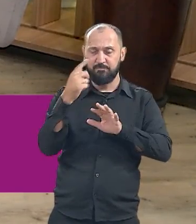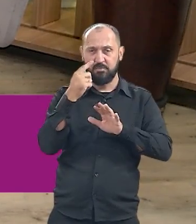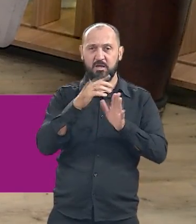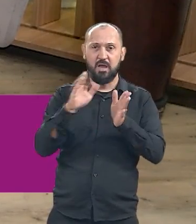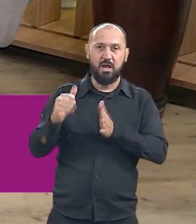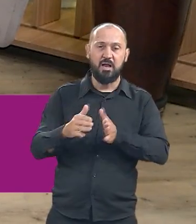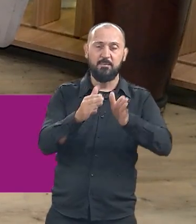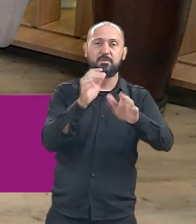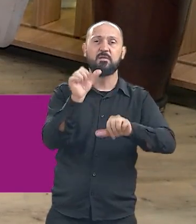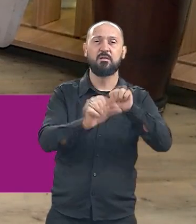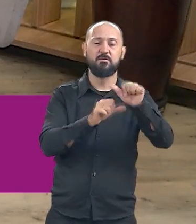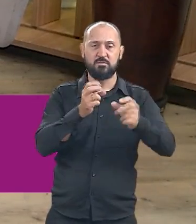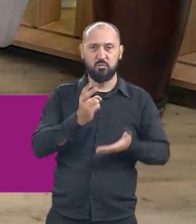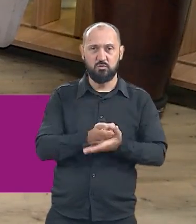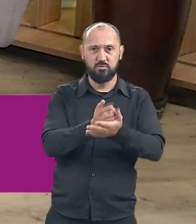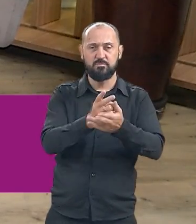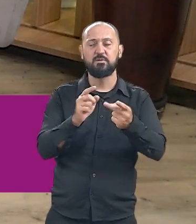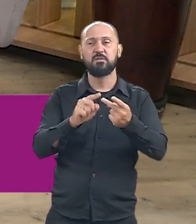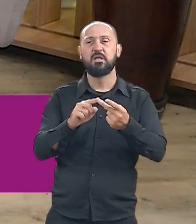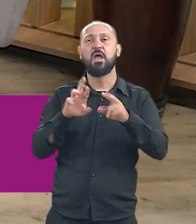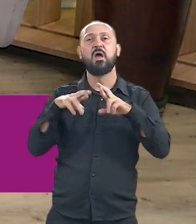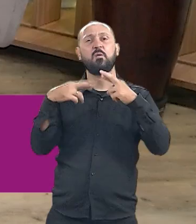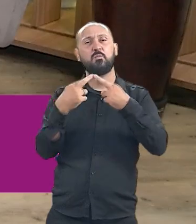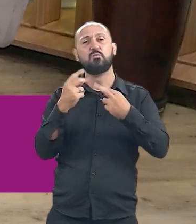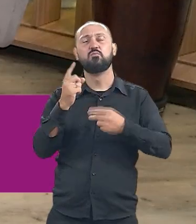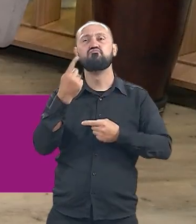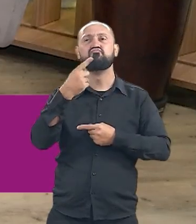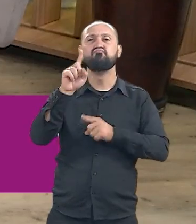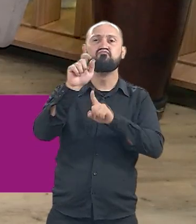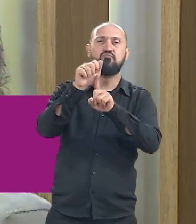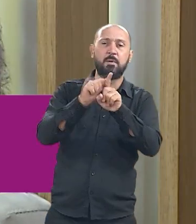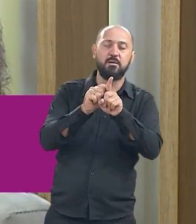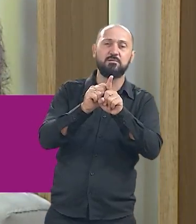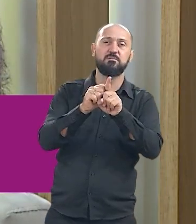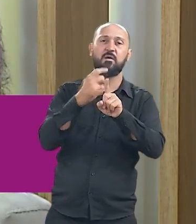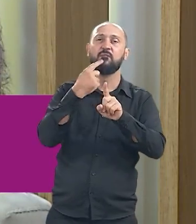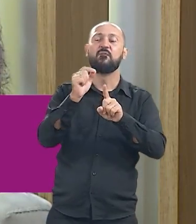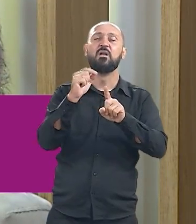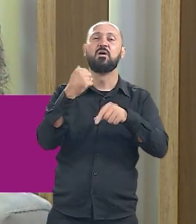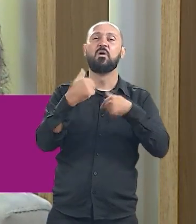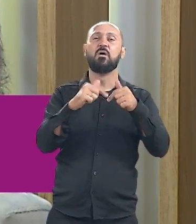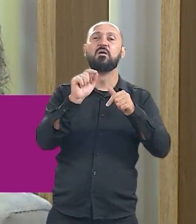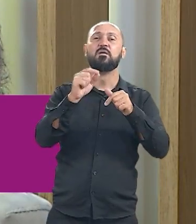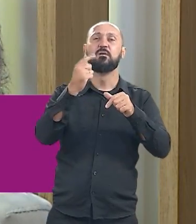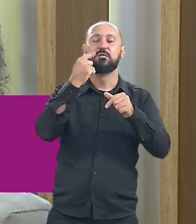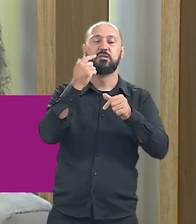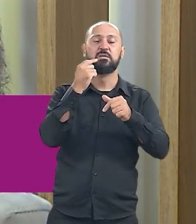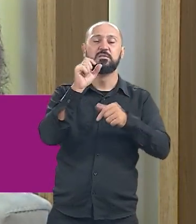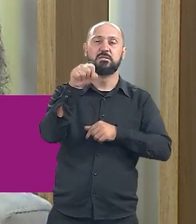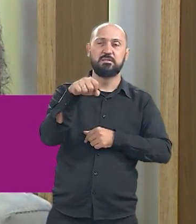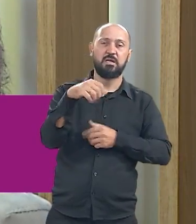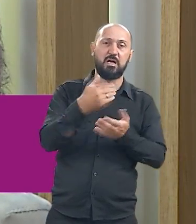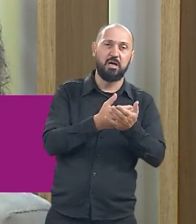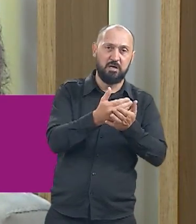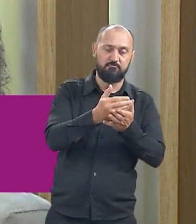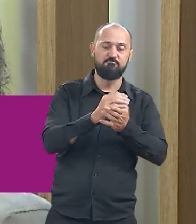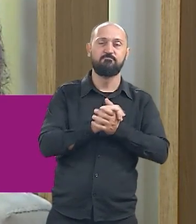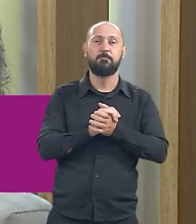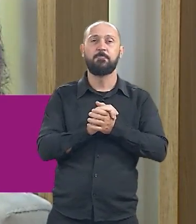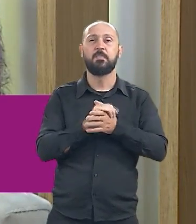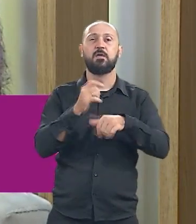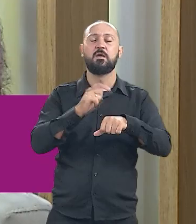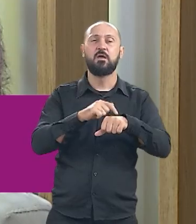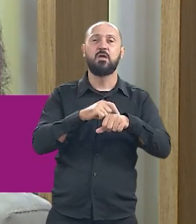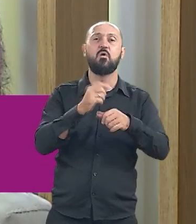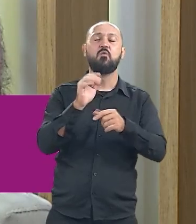tem reuniões que pode ser uma vez por mês, que é uma atividade que a gente chama de Sinicer. É passado um pequeno vídeo, né?